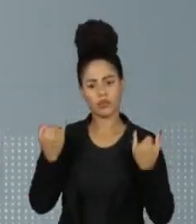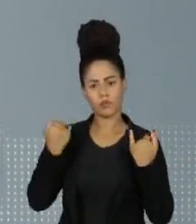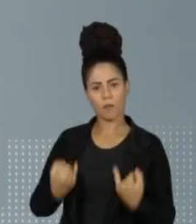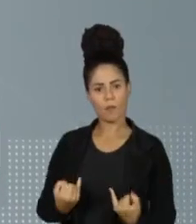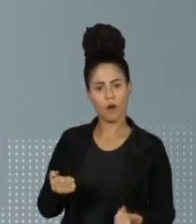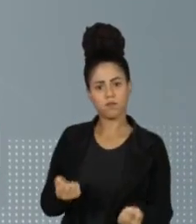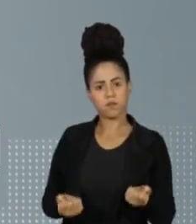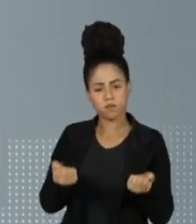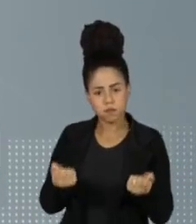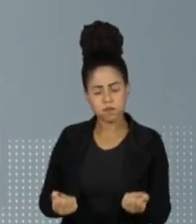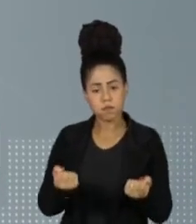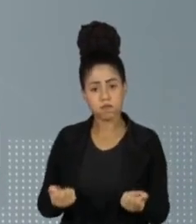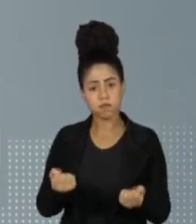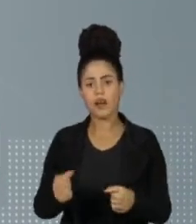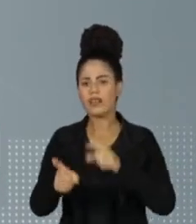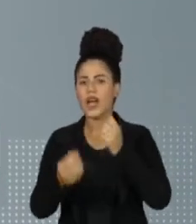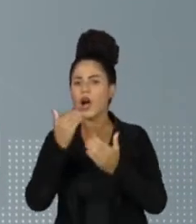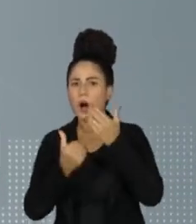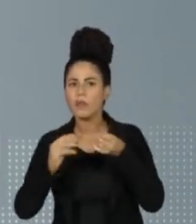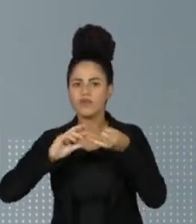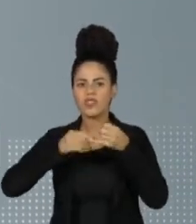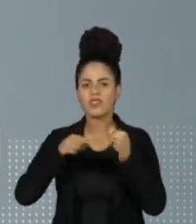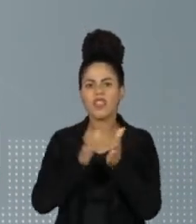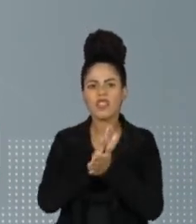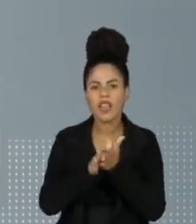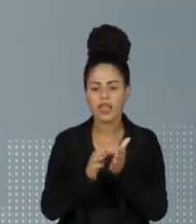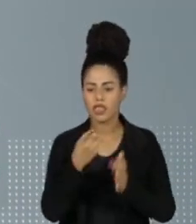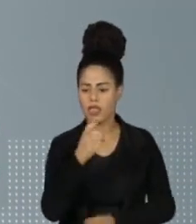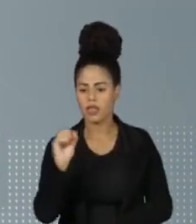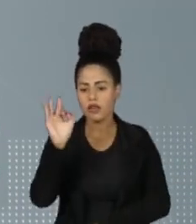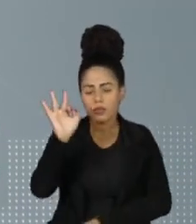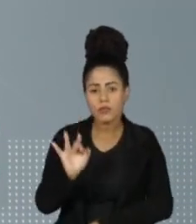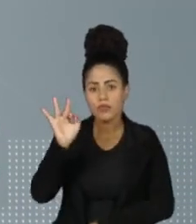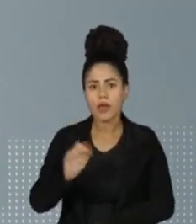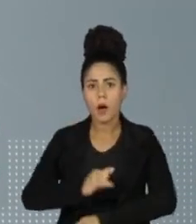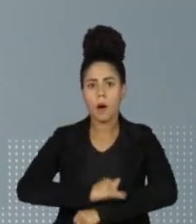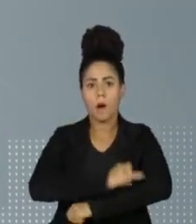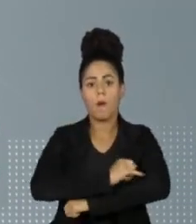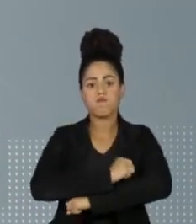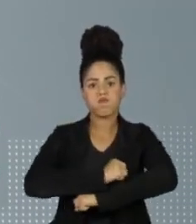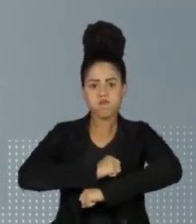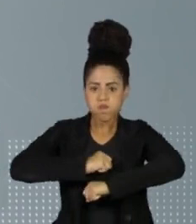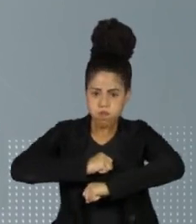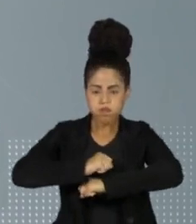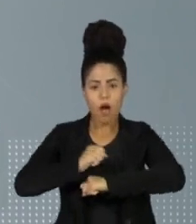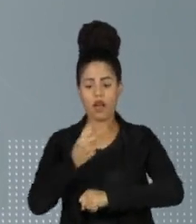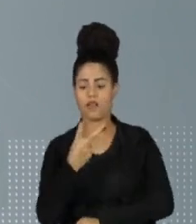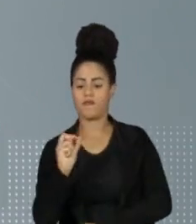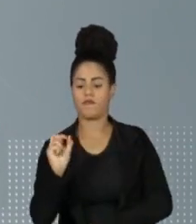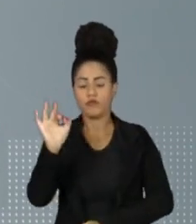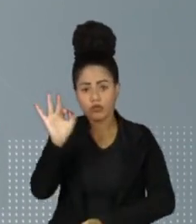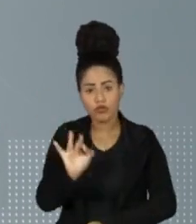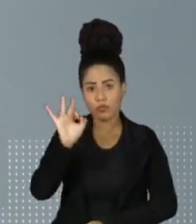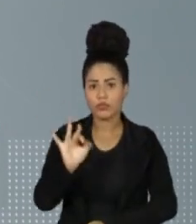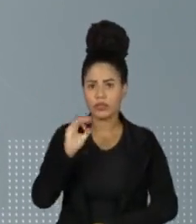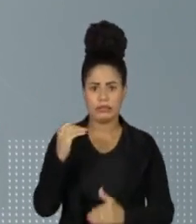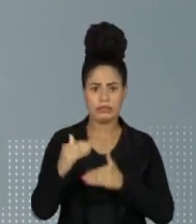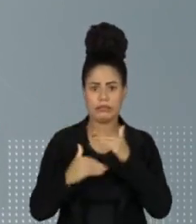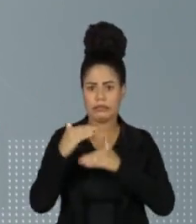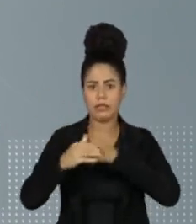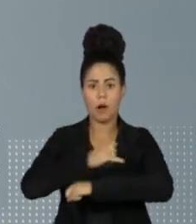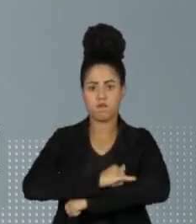mostrou que uma dieta sem feijão pode aumentar em 10% o risco de excesso de peso e de 20% no desenvolvimento